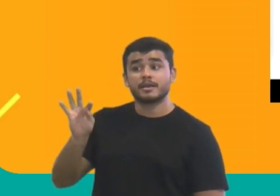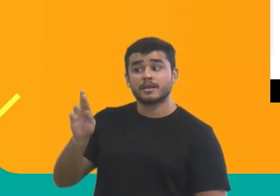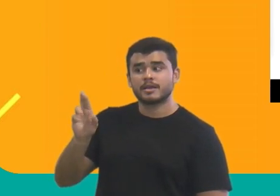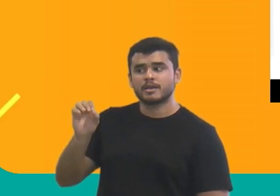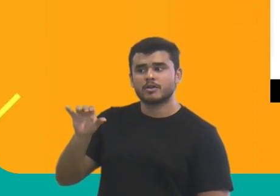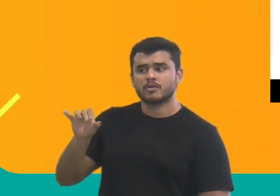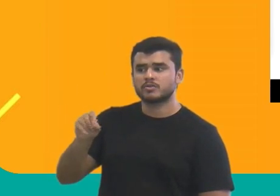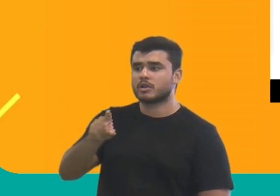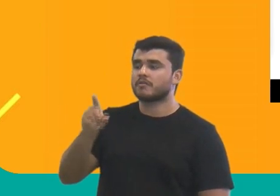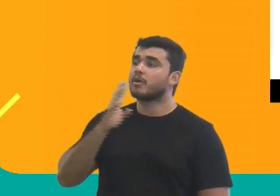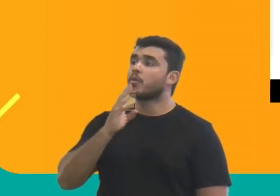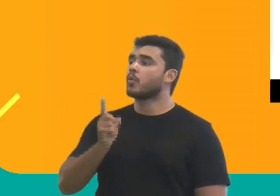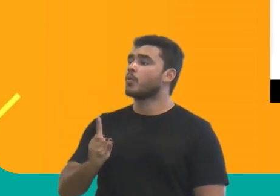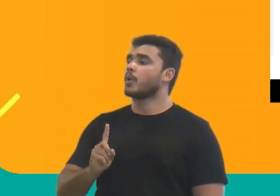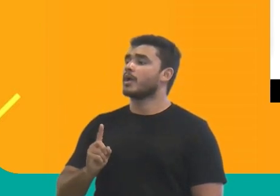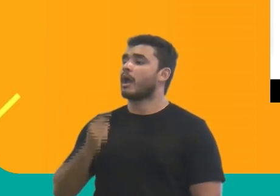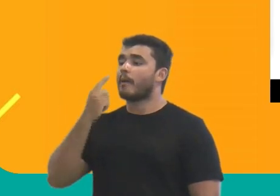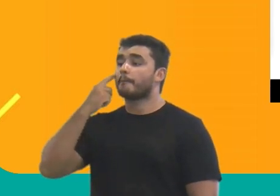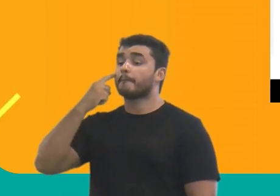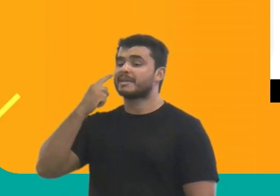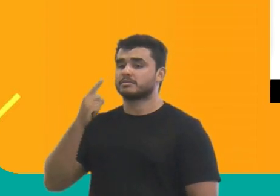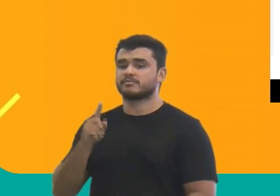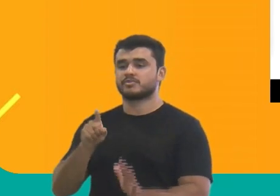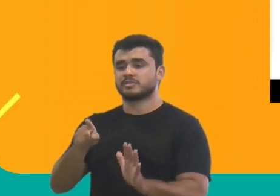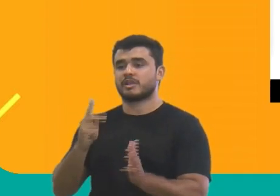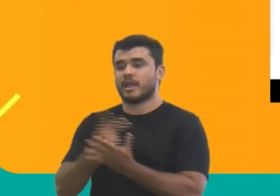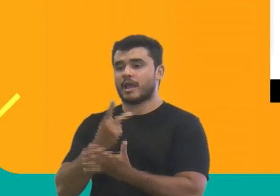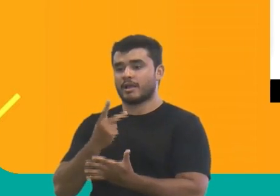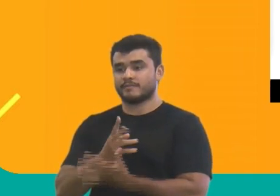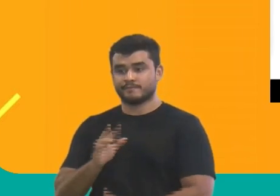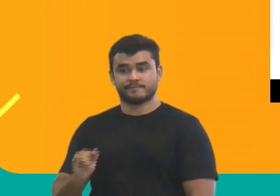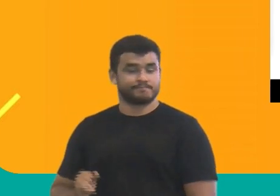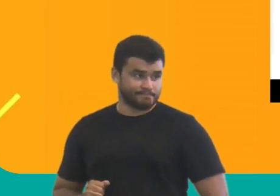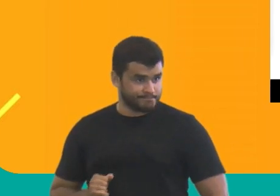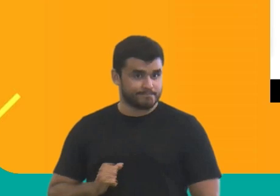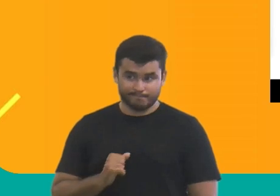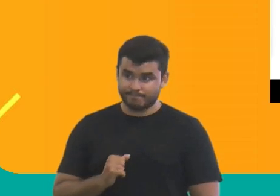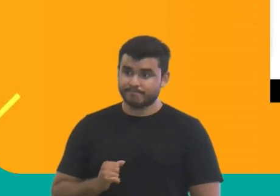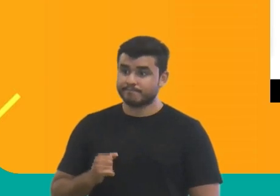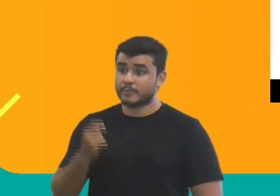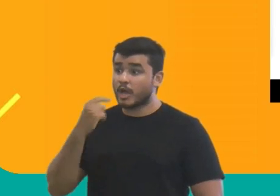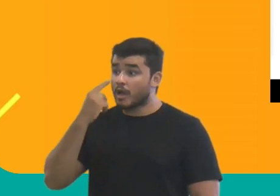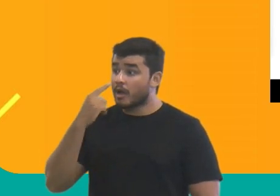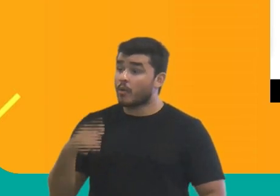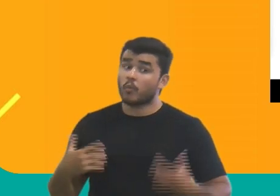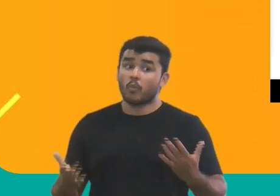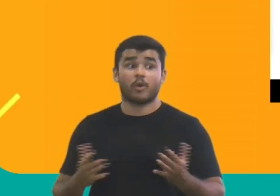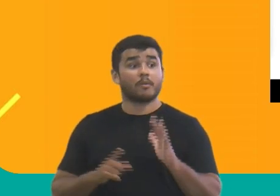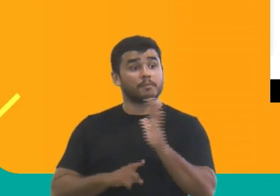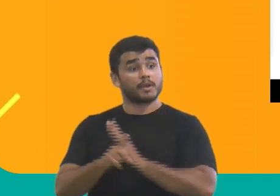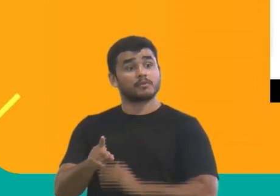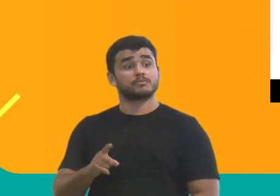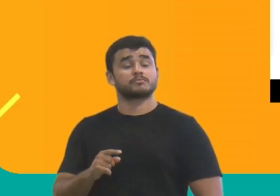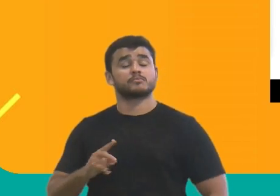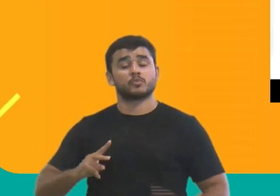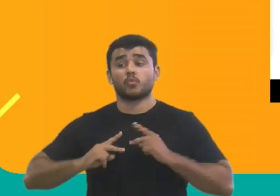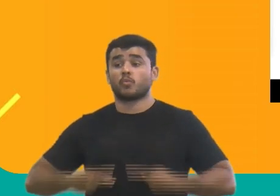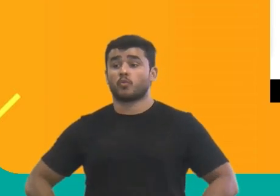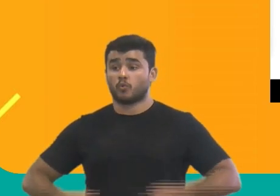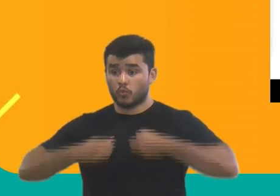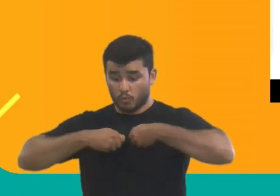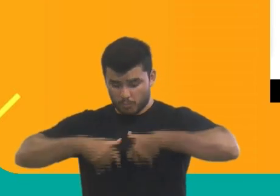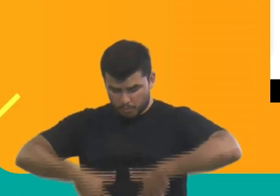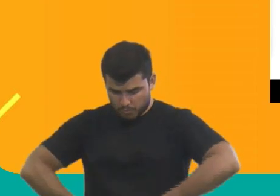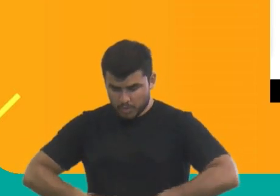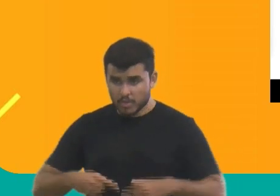aí, são coisas muito simples. O que é que eu precisava ter de informação? Qual o tecido do corpo humano que eu tenho a maior presença